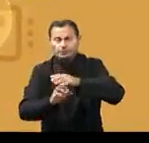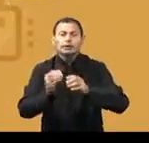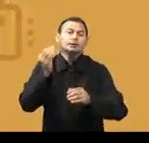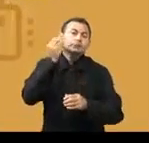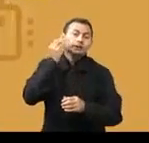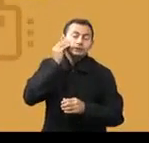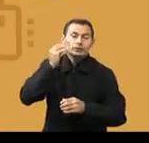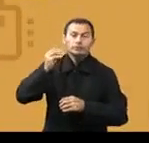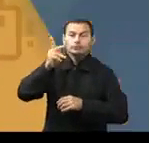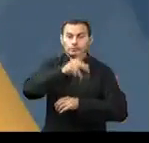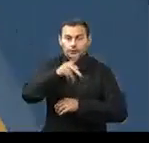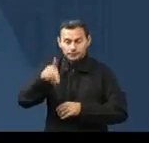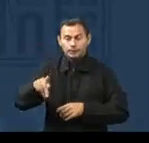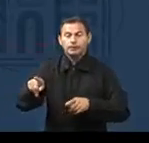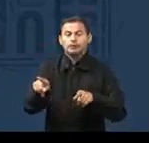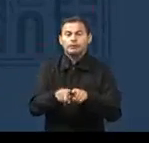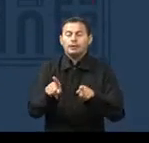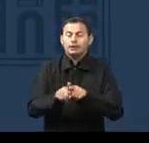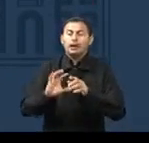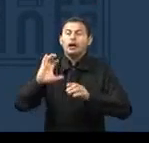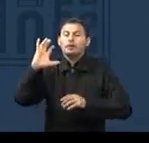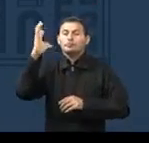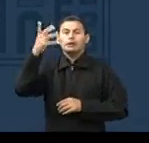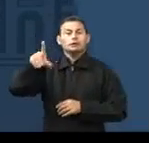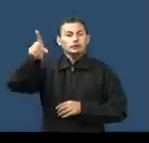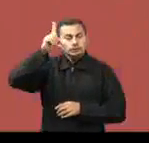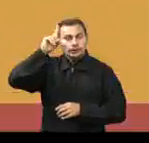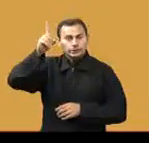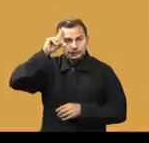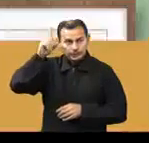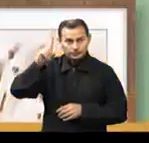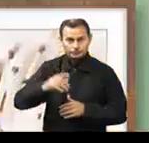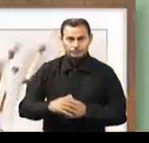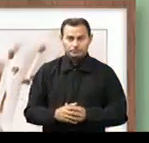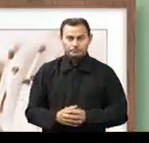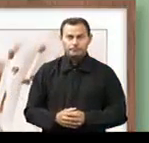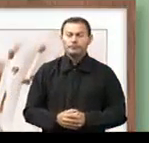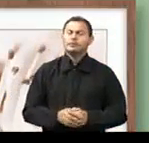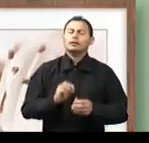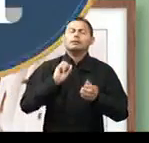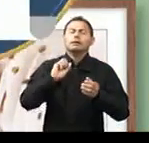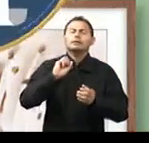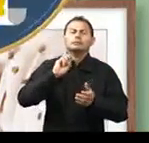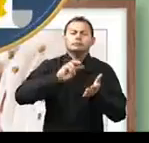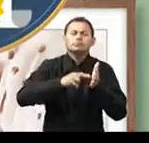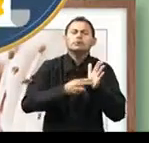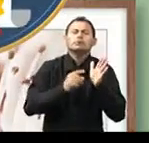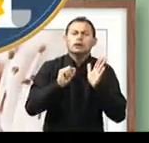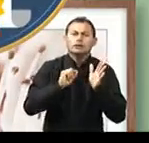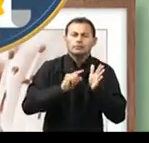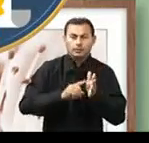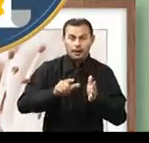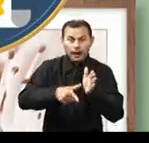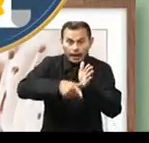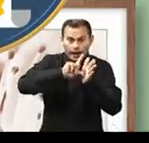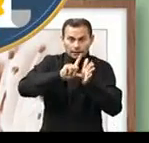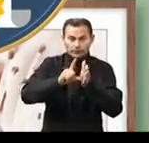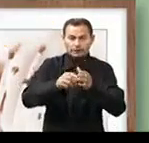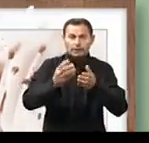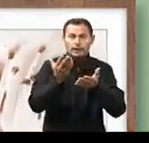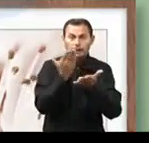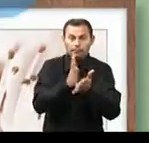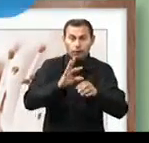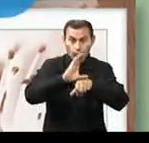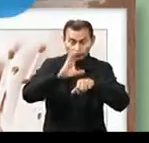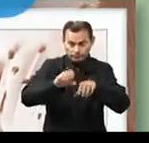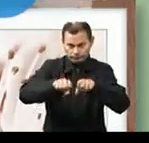experiência dos professores e acontecimentos do cotidiano. Isso significa que antes mesmo de você se formar, além